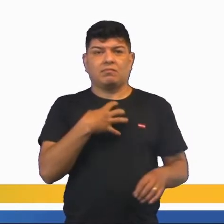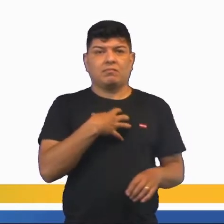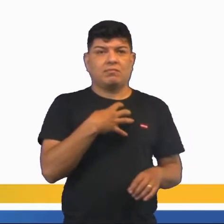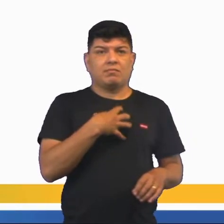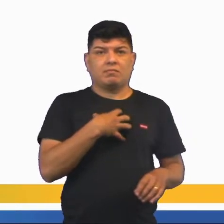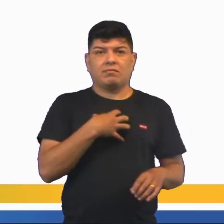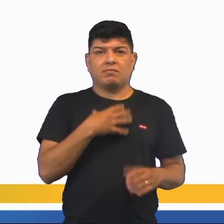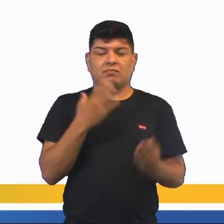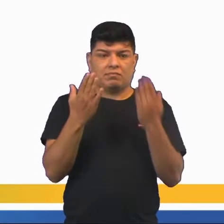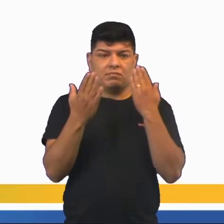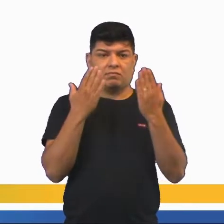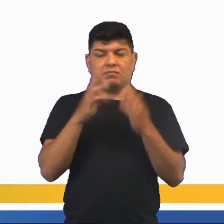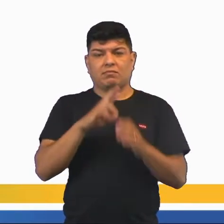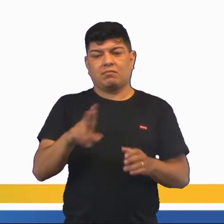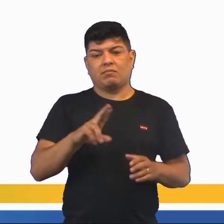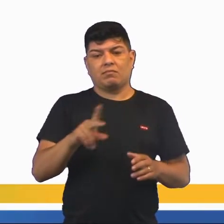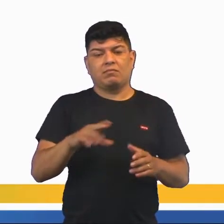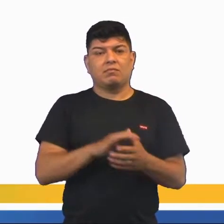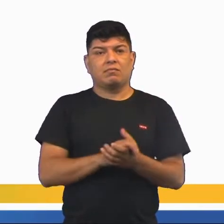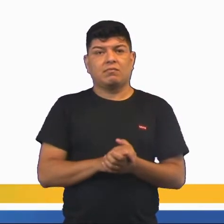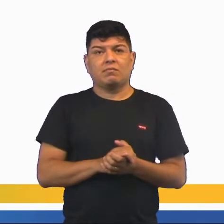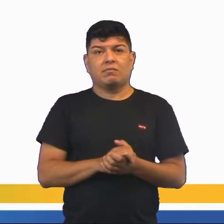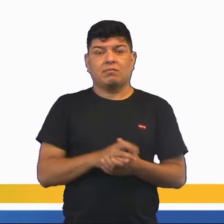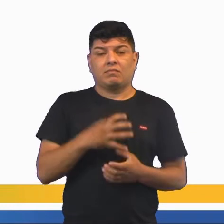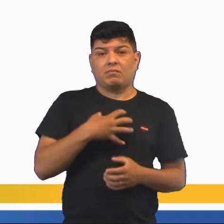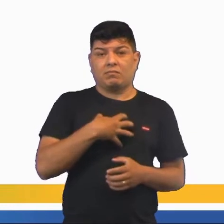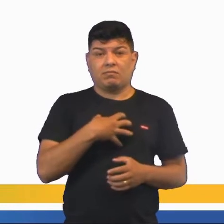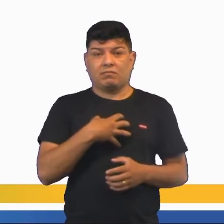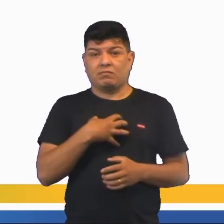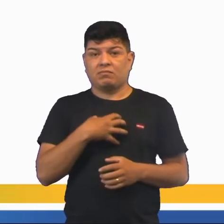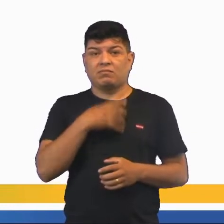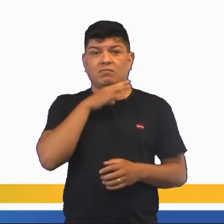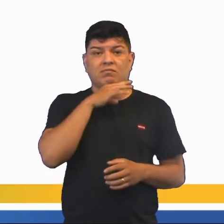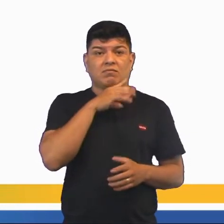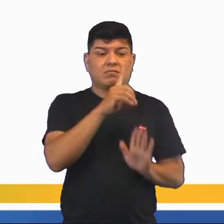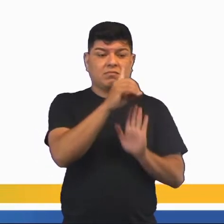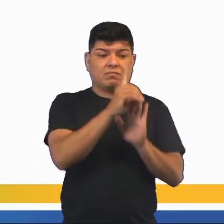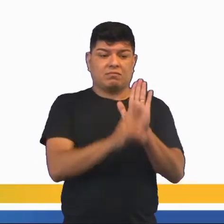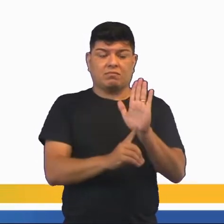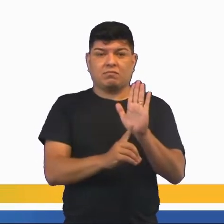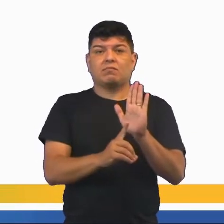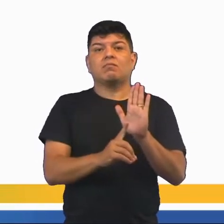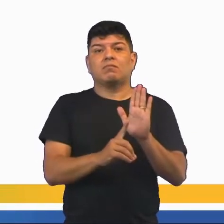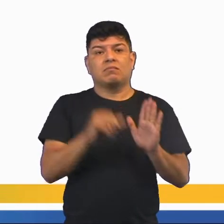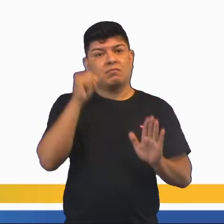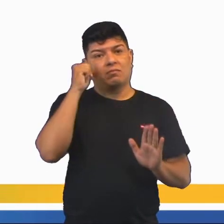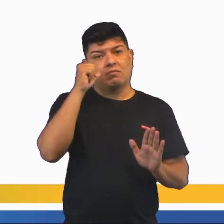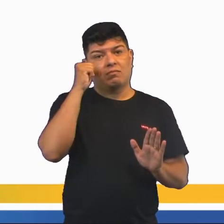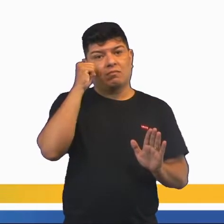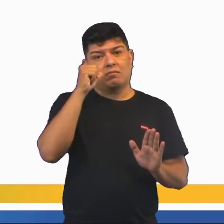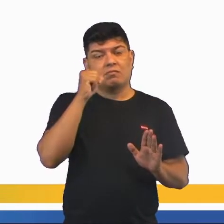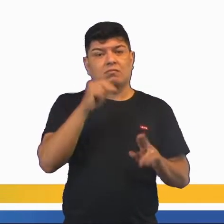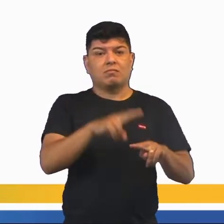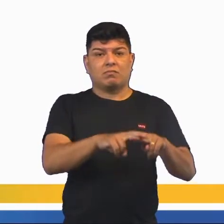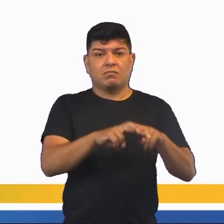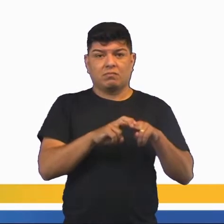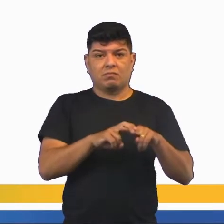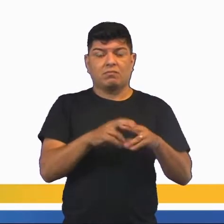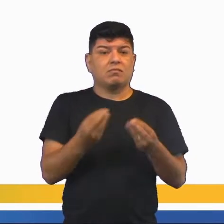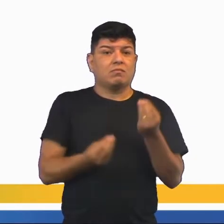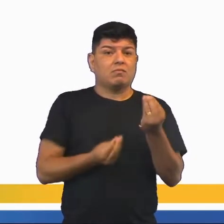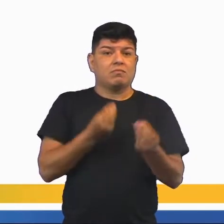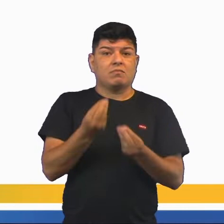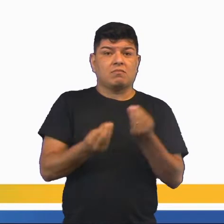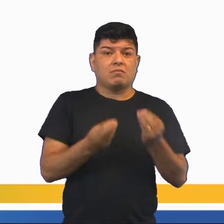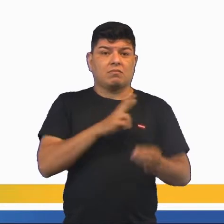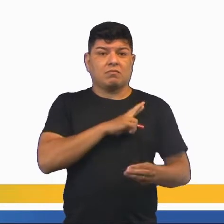comportamento incompatível, é um comportamento que está ferindo o direito da mulher. Então, como que